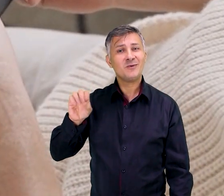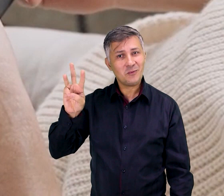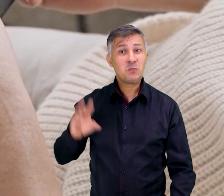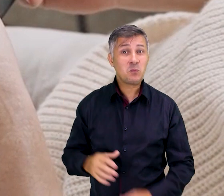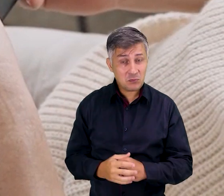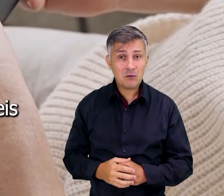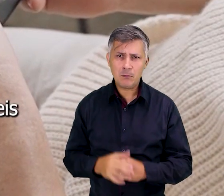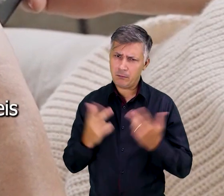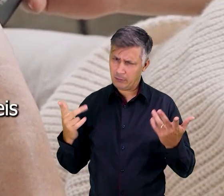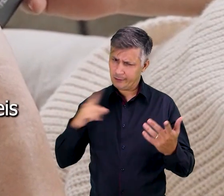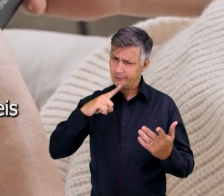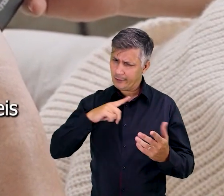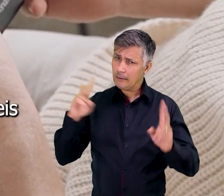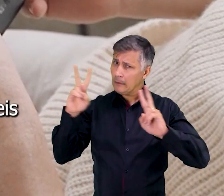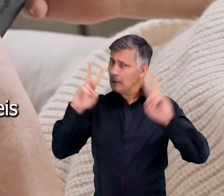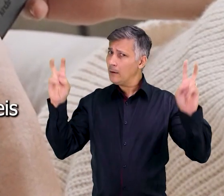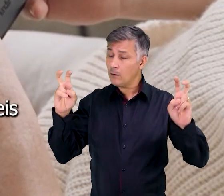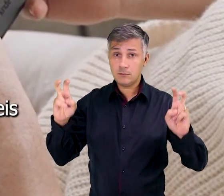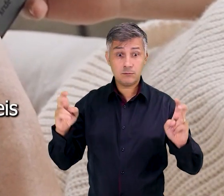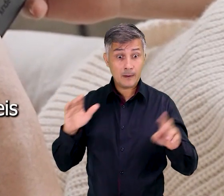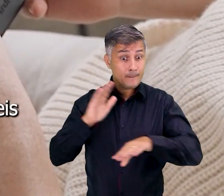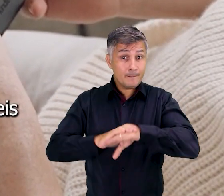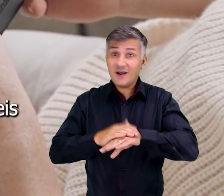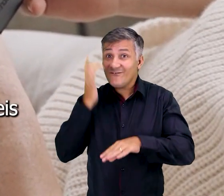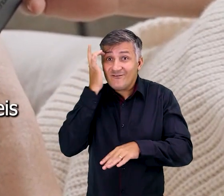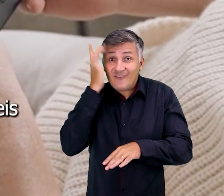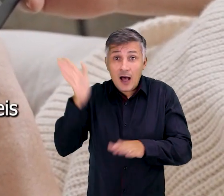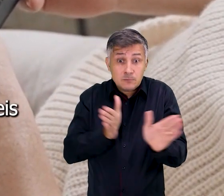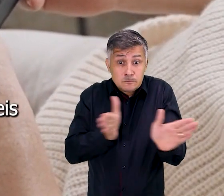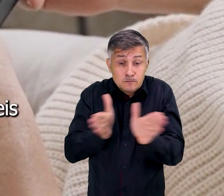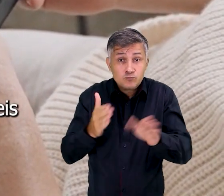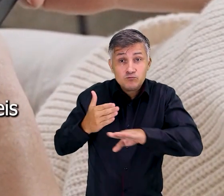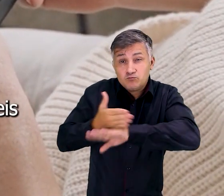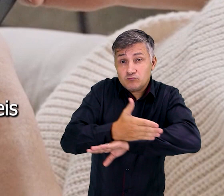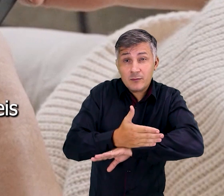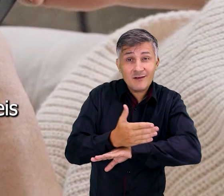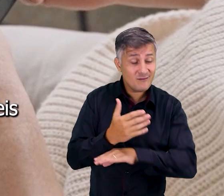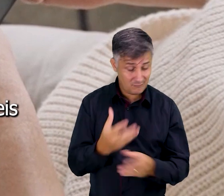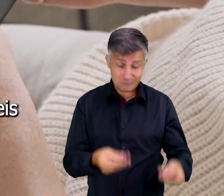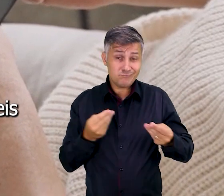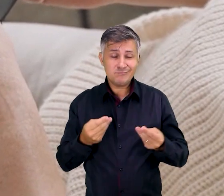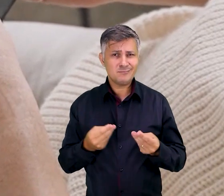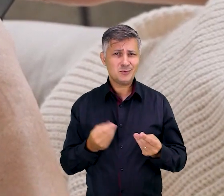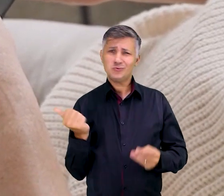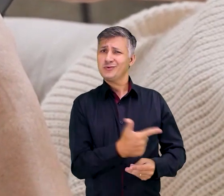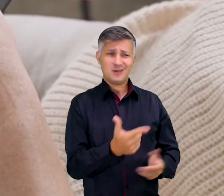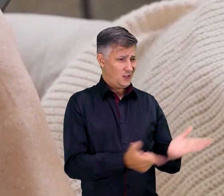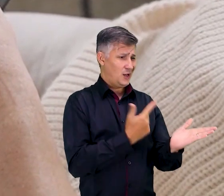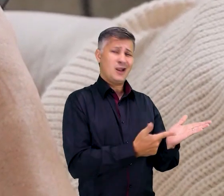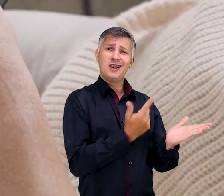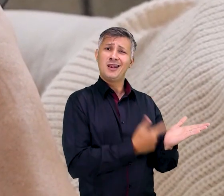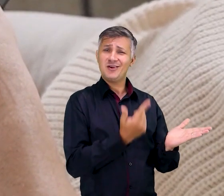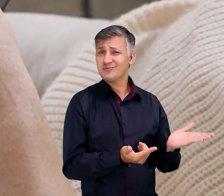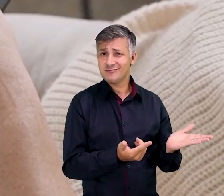bastante satisfatória. Em alguns aspectos, muito mais acessíveis e portáteis que os tradicionais livros